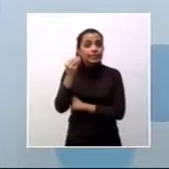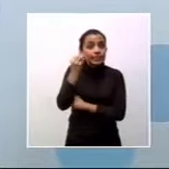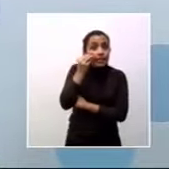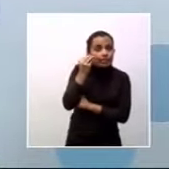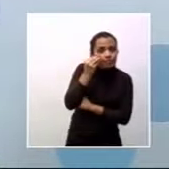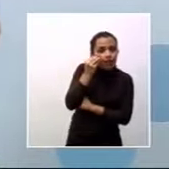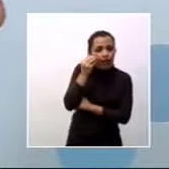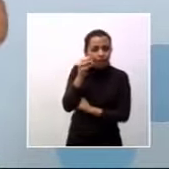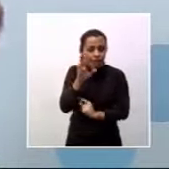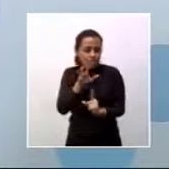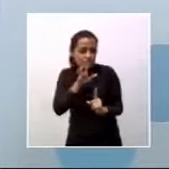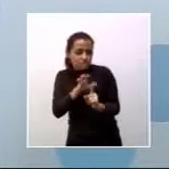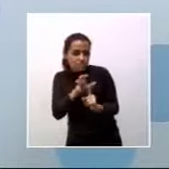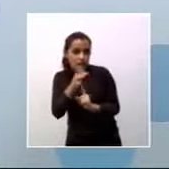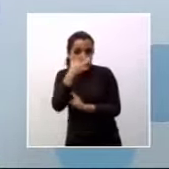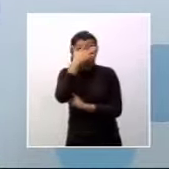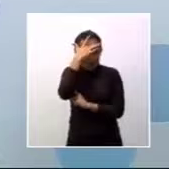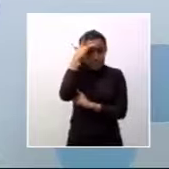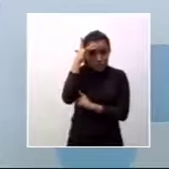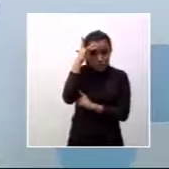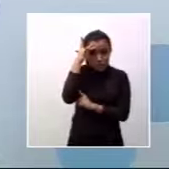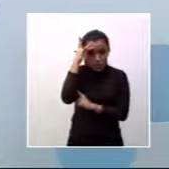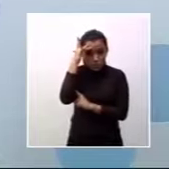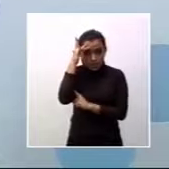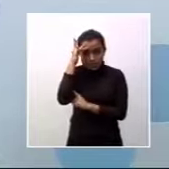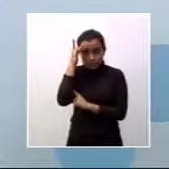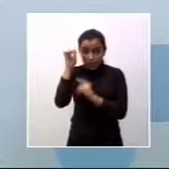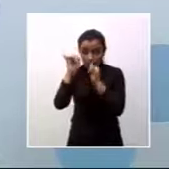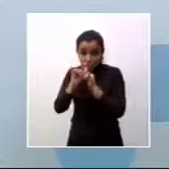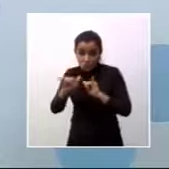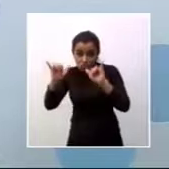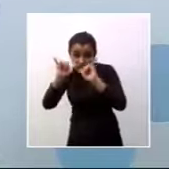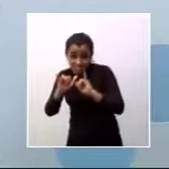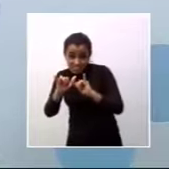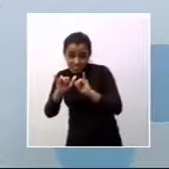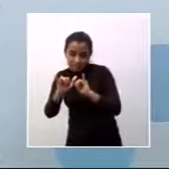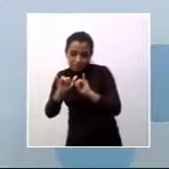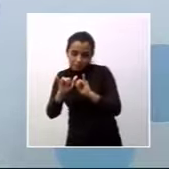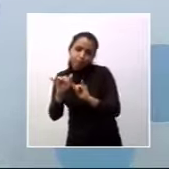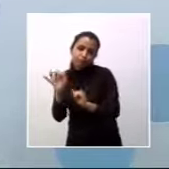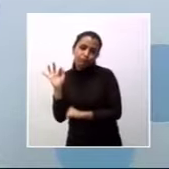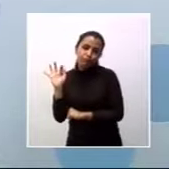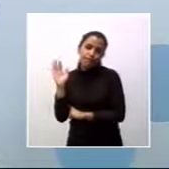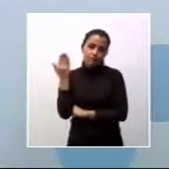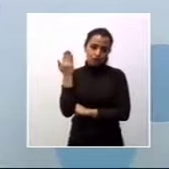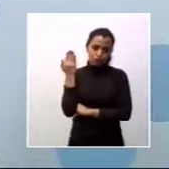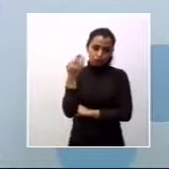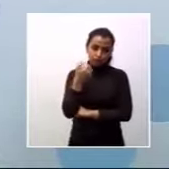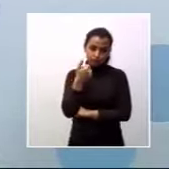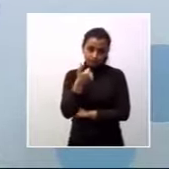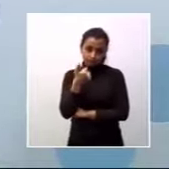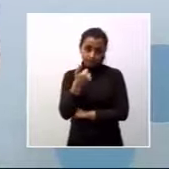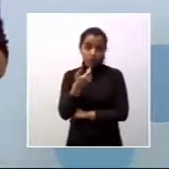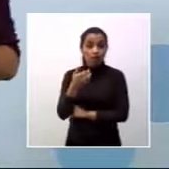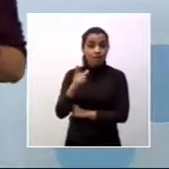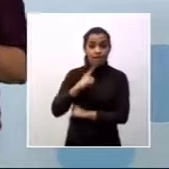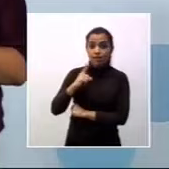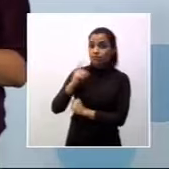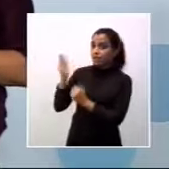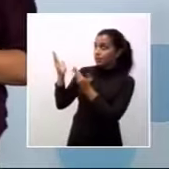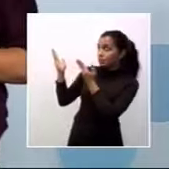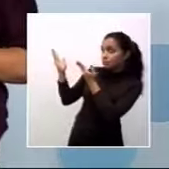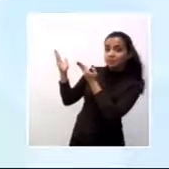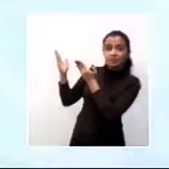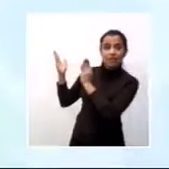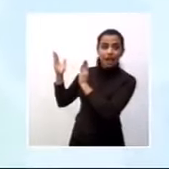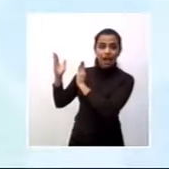com que vamos é o total da notícia assim se torna uma informação falsa tá então aí a gente vai colocar na tela definição